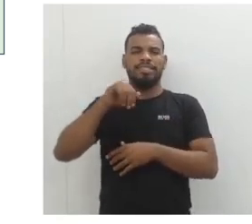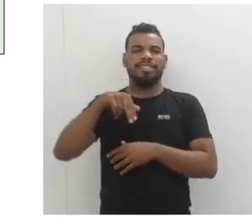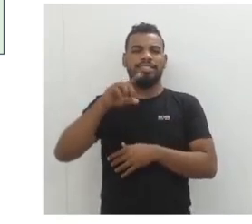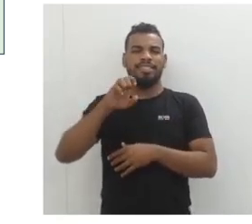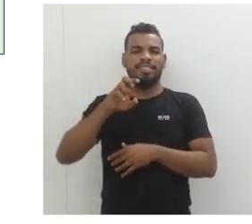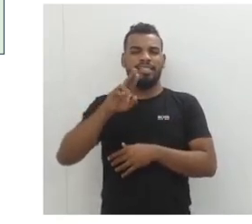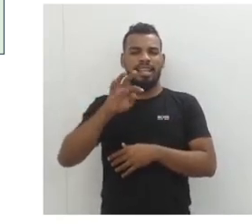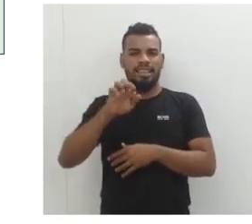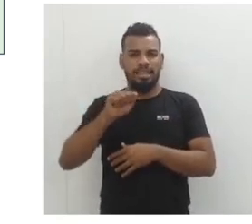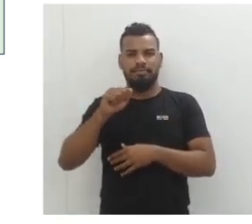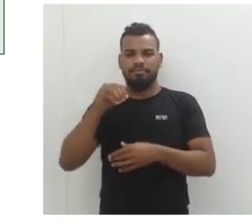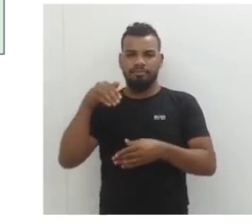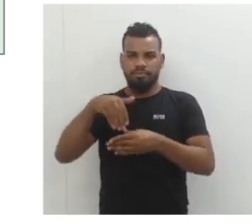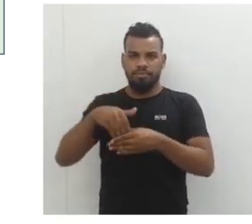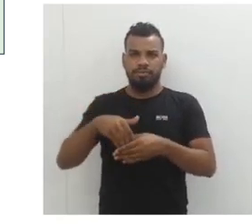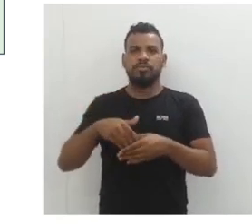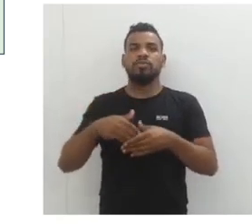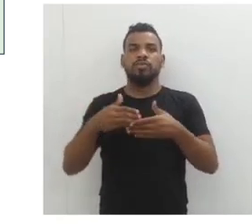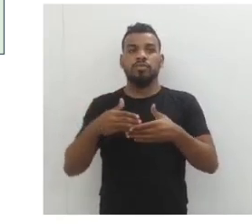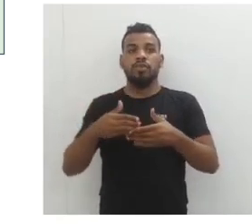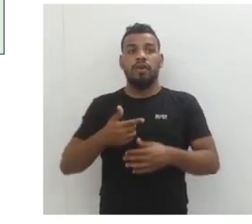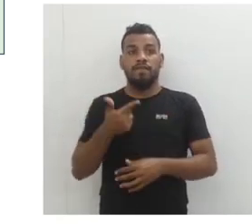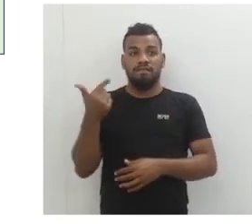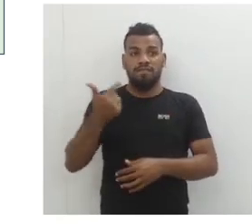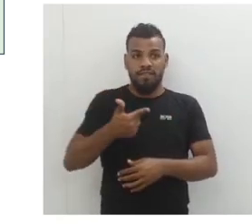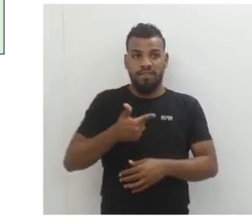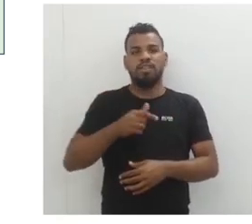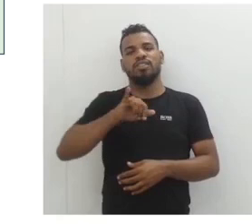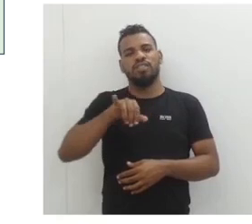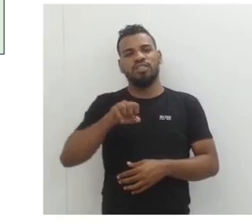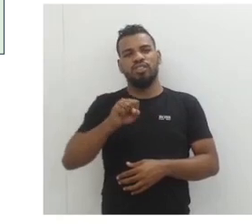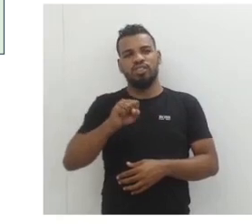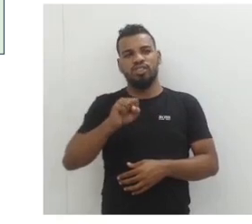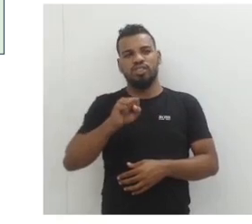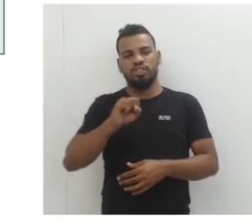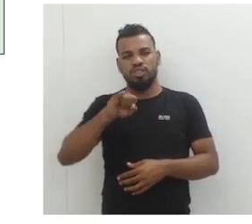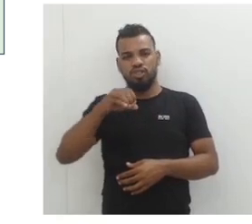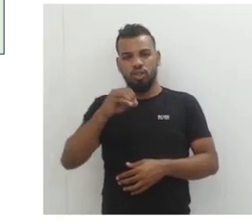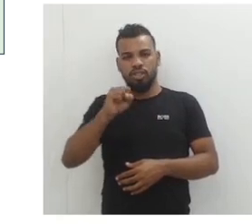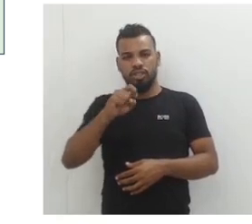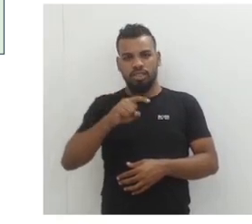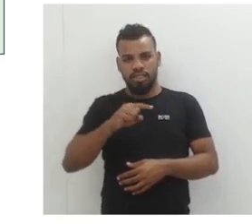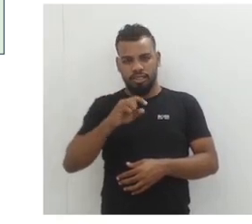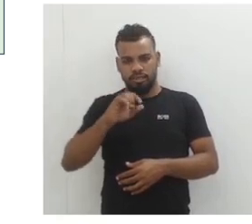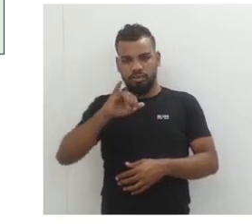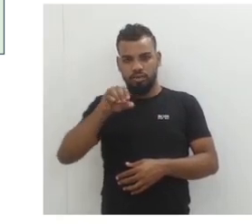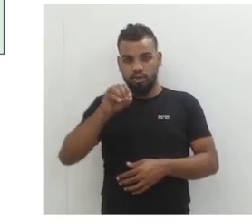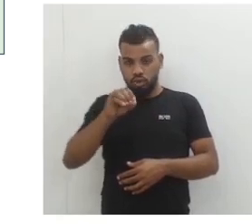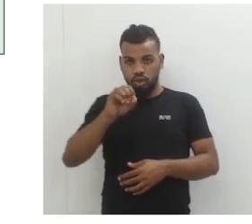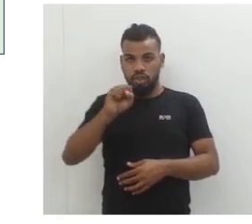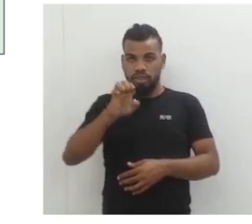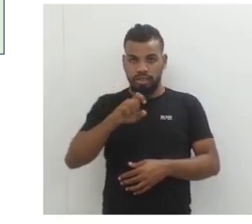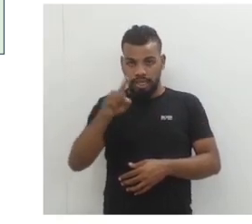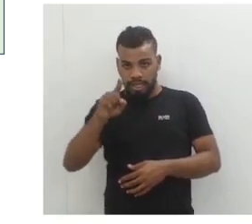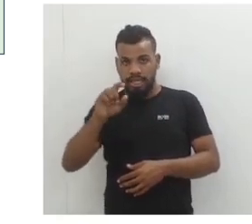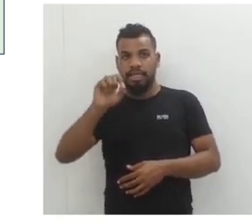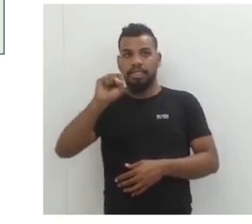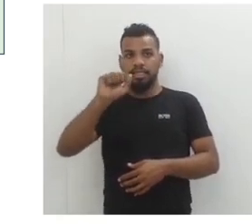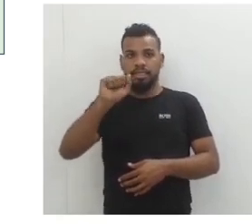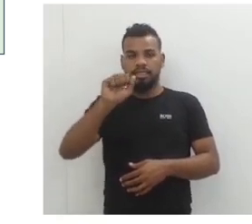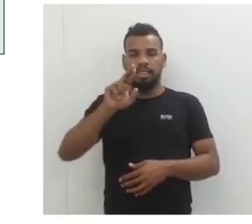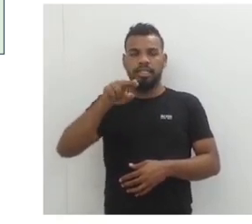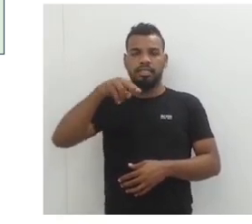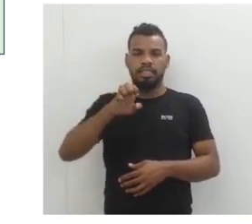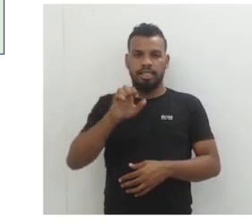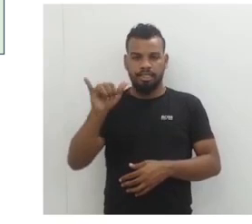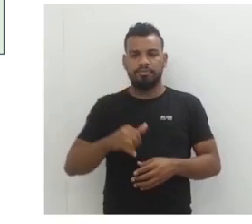João Batista, tendo como vice José Sarney. Tancredo, infelizmente,